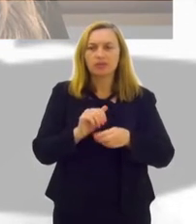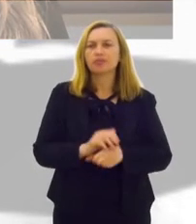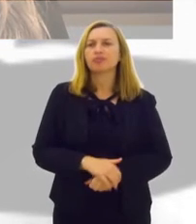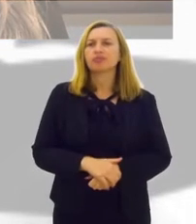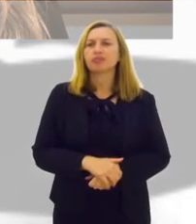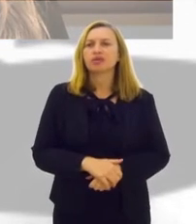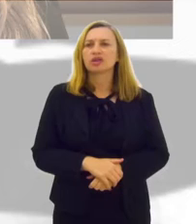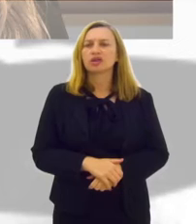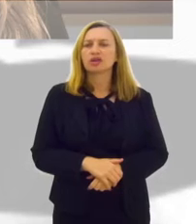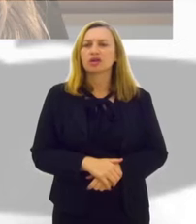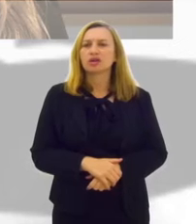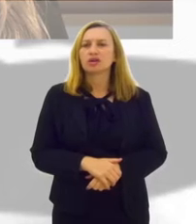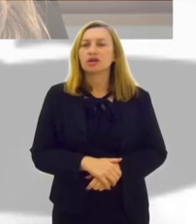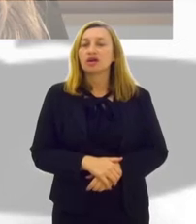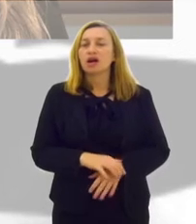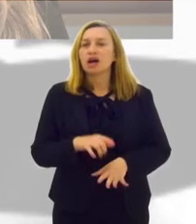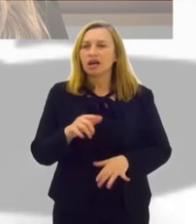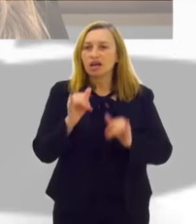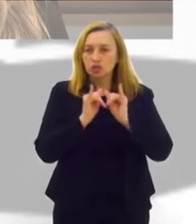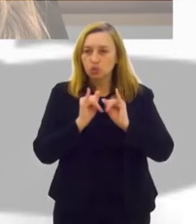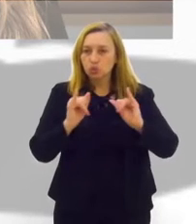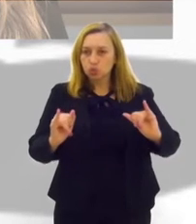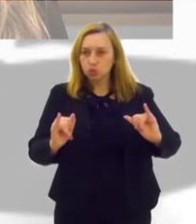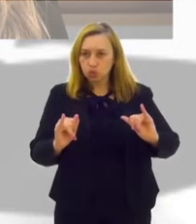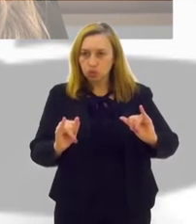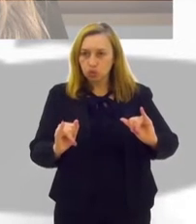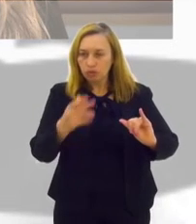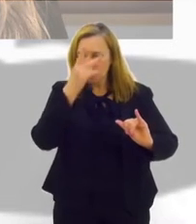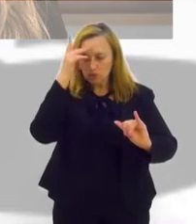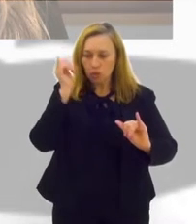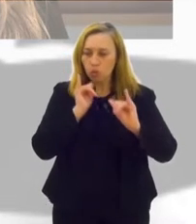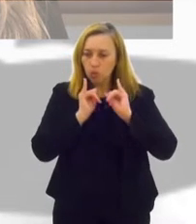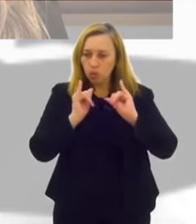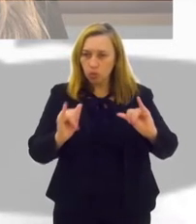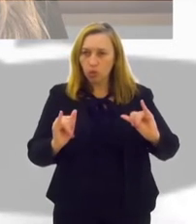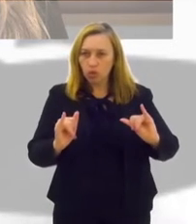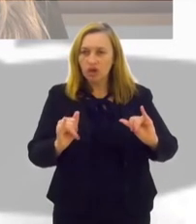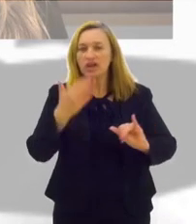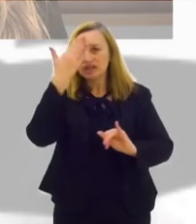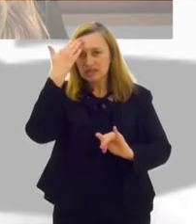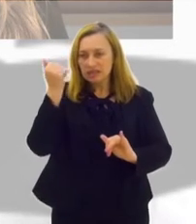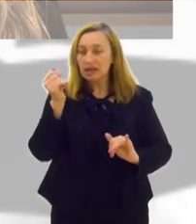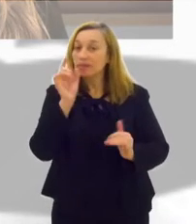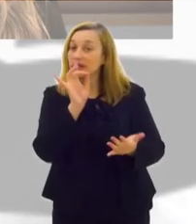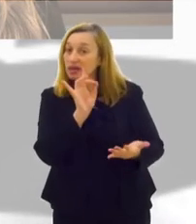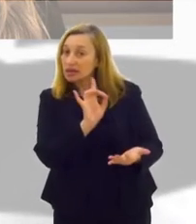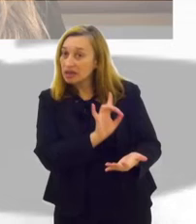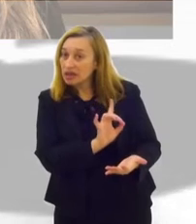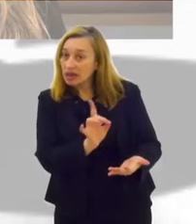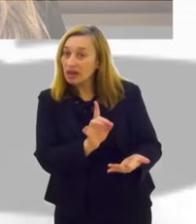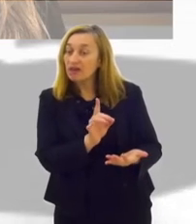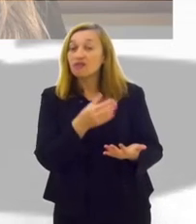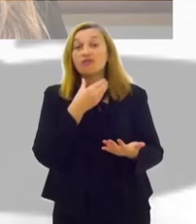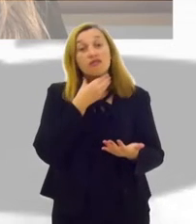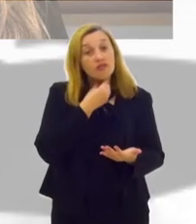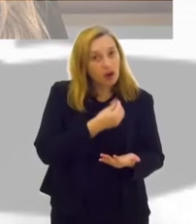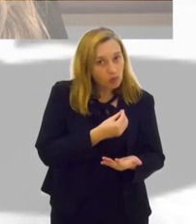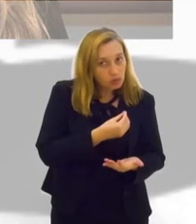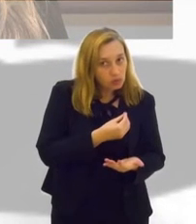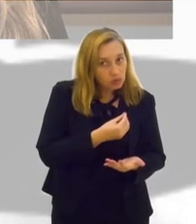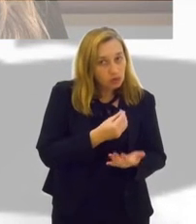eleitoral, quando aquele que divulga a informação sabe que é inverídico o